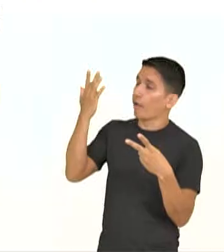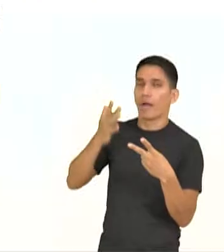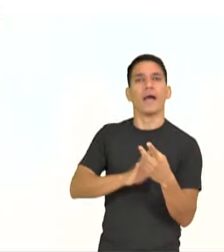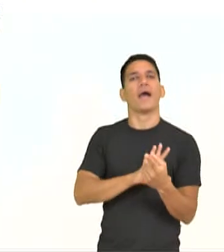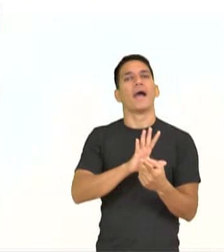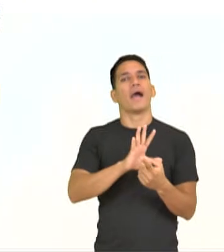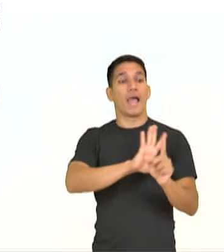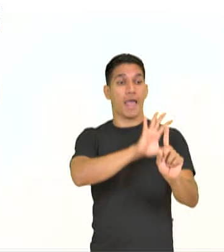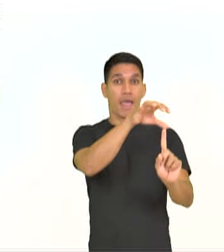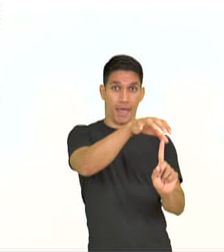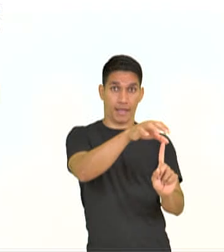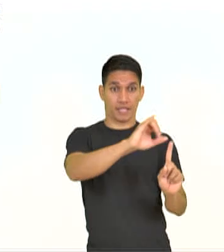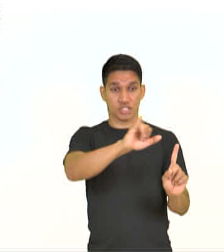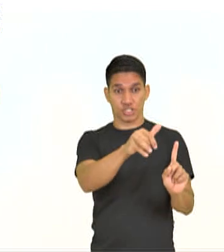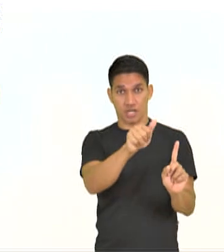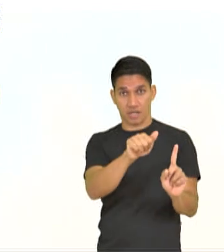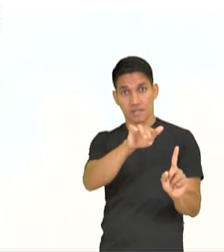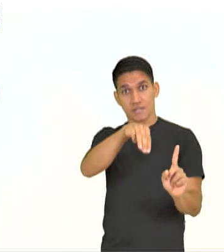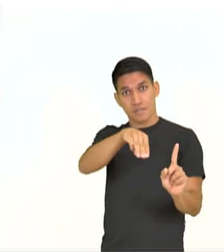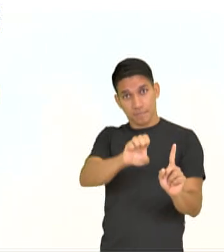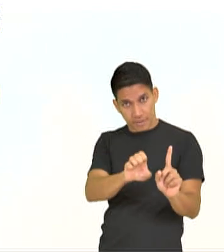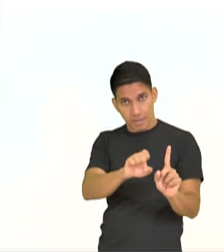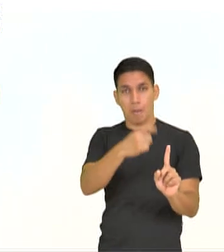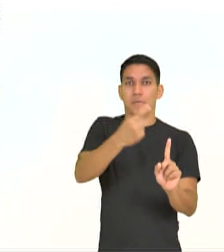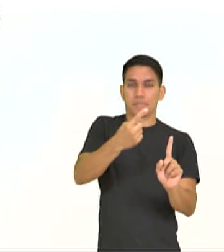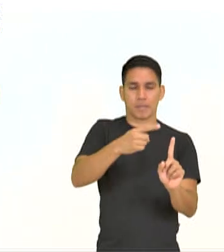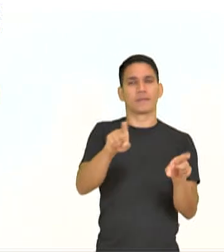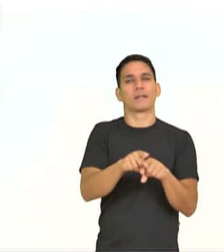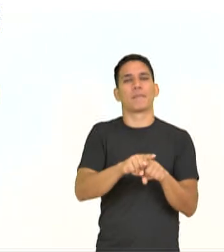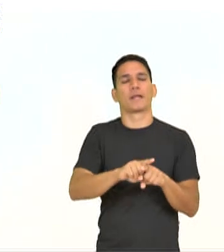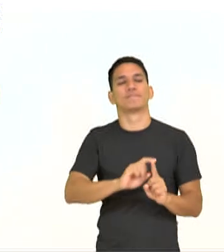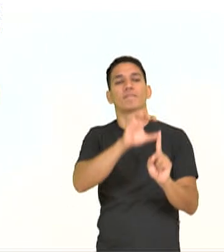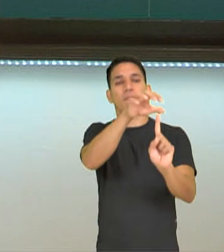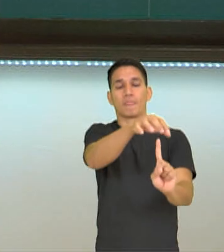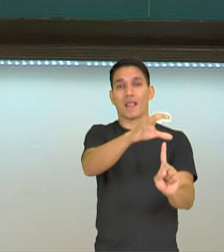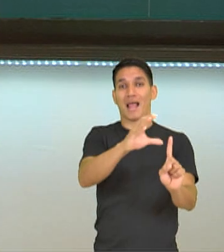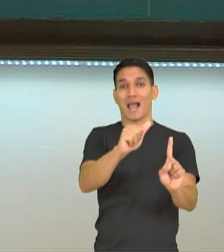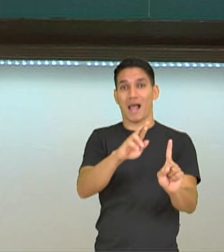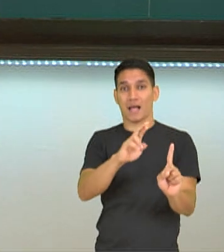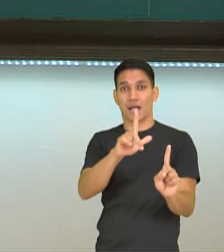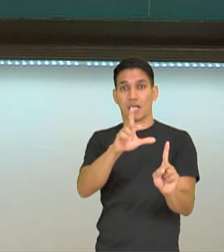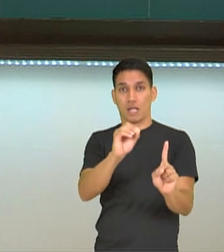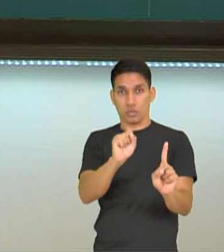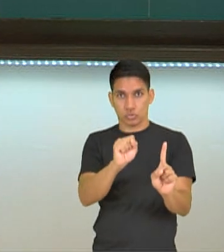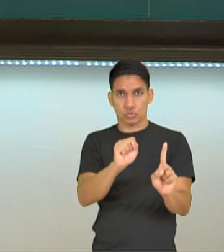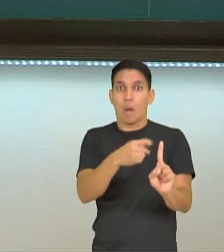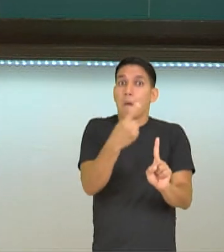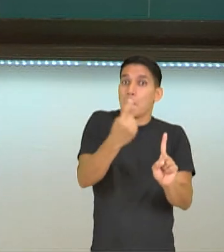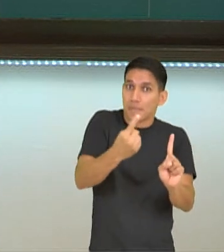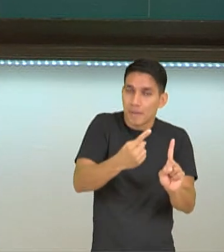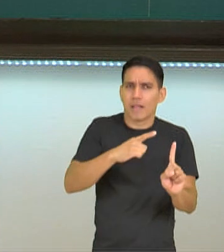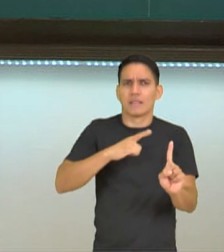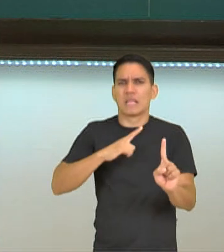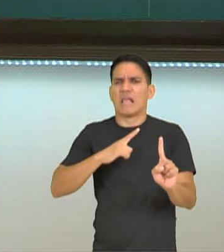Jaime I e Carlos I, eles vão vivenciar várias divergências políticas